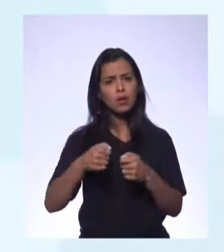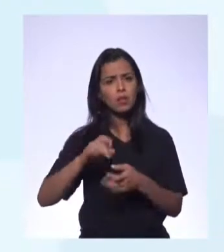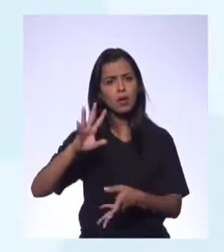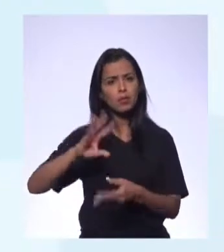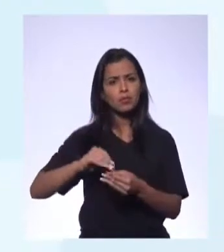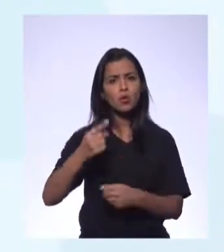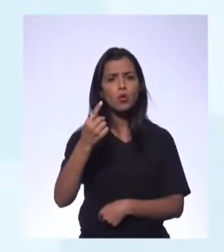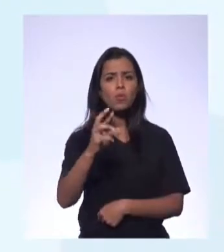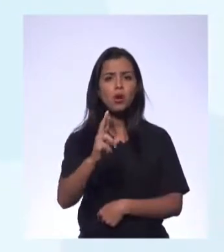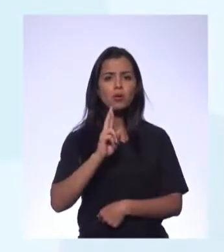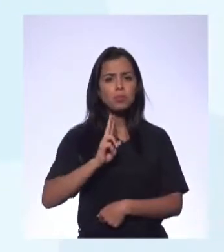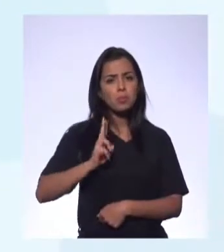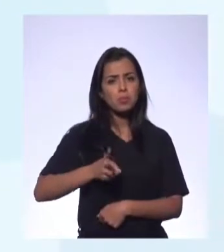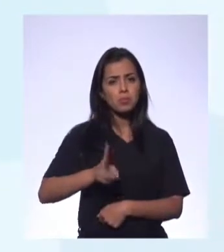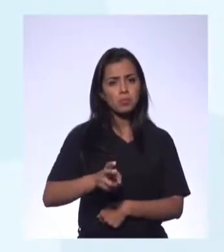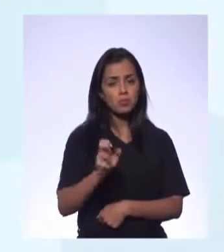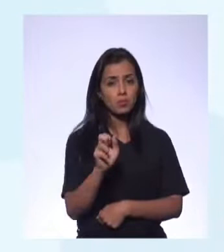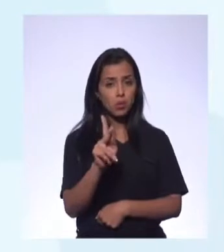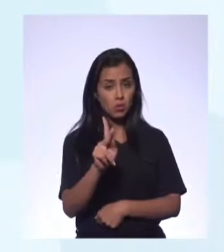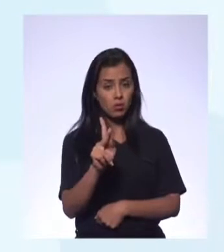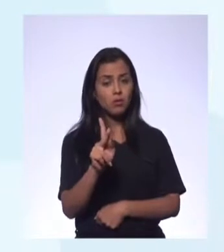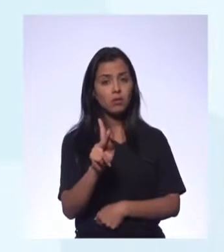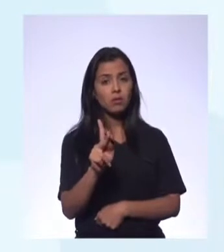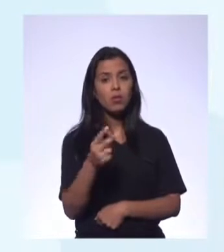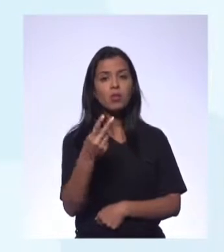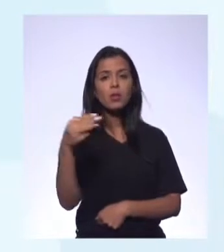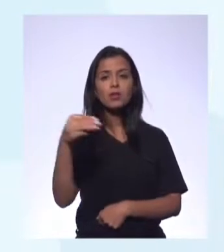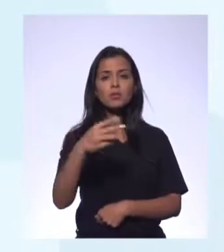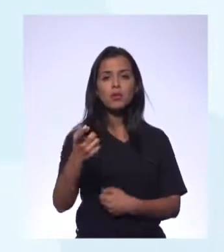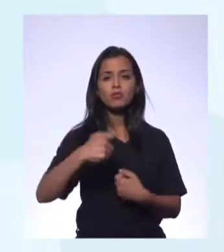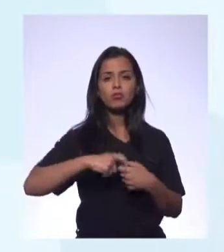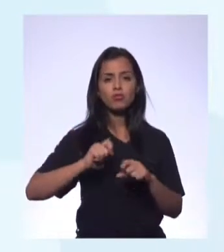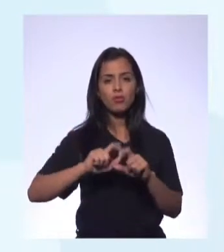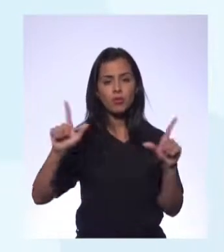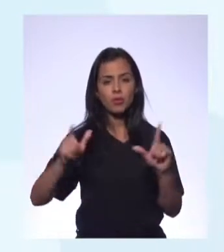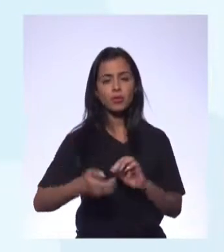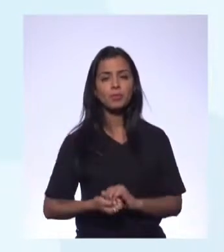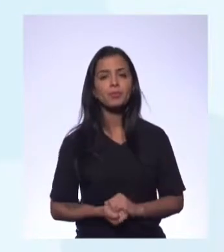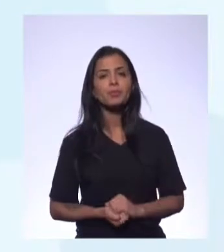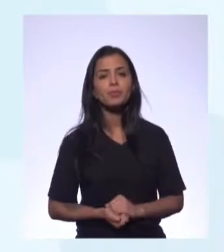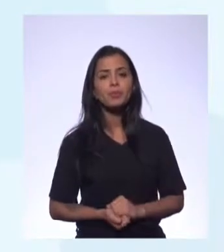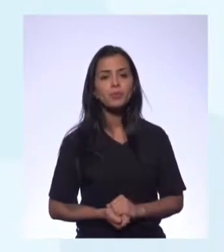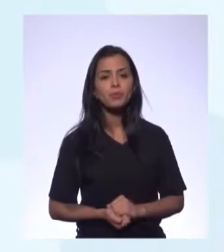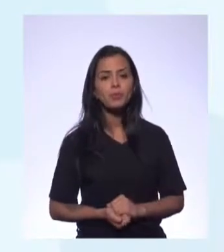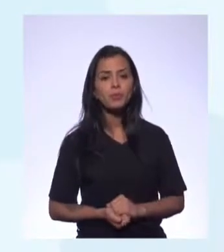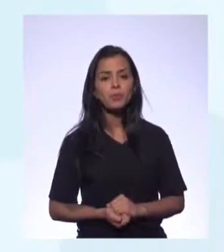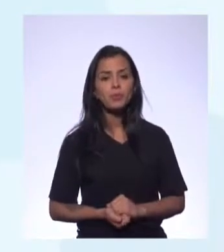numa resposta só, tá? Em 2 minutos a gente volta.